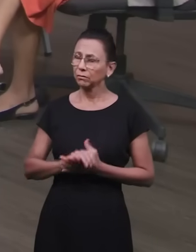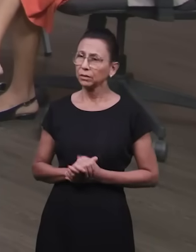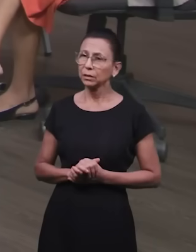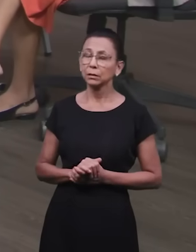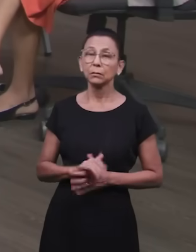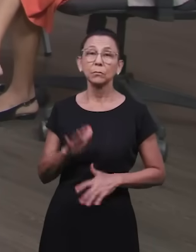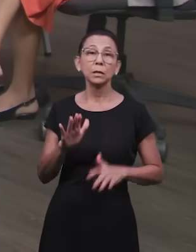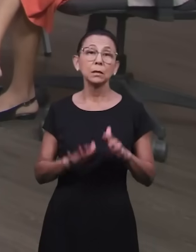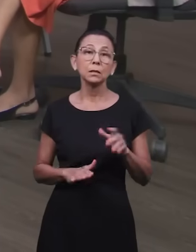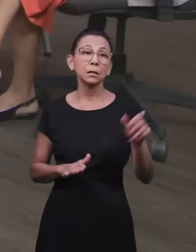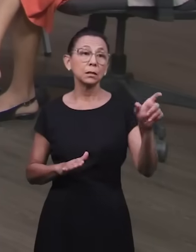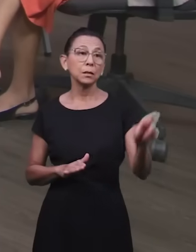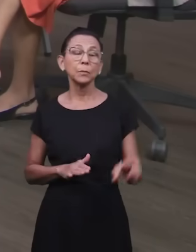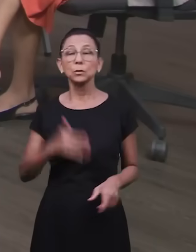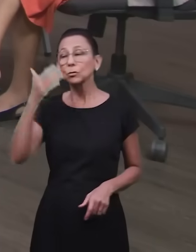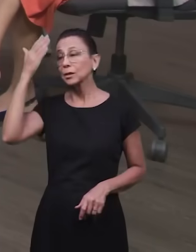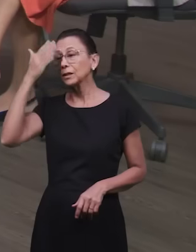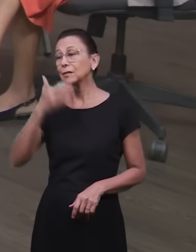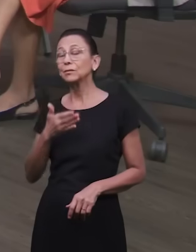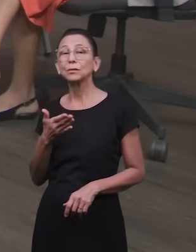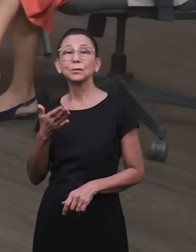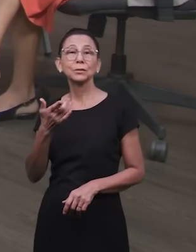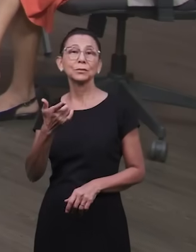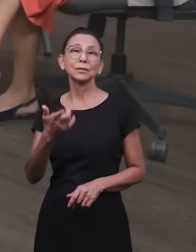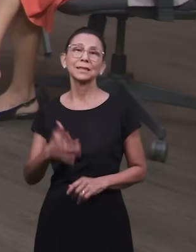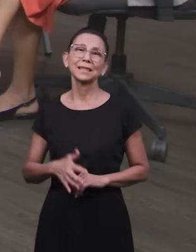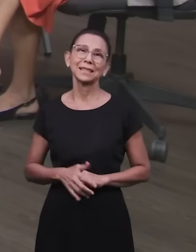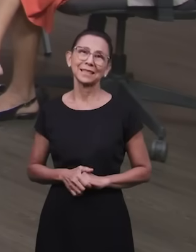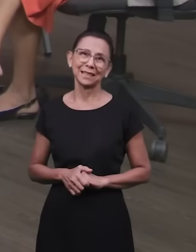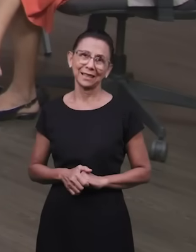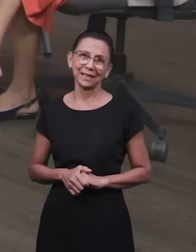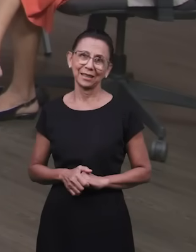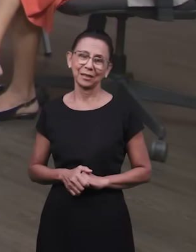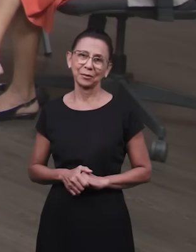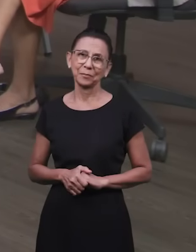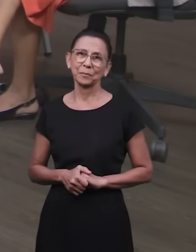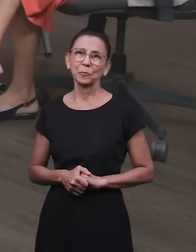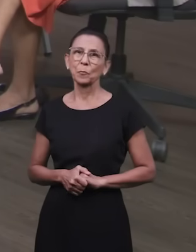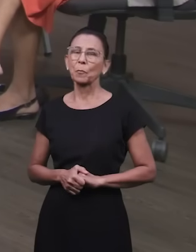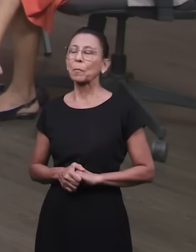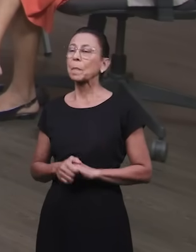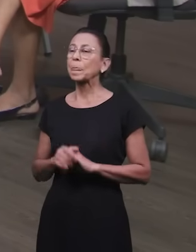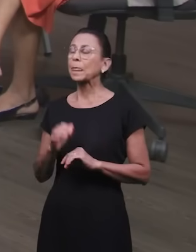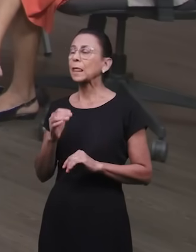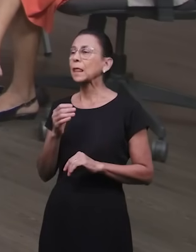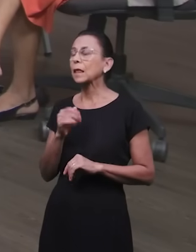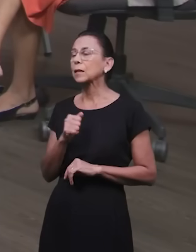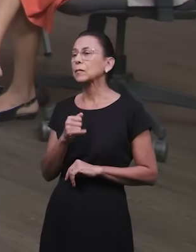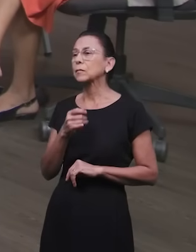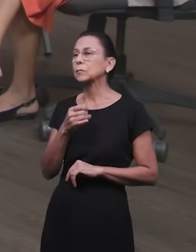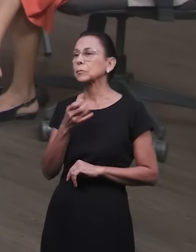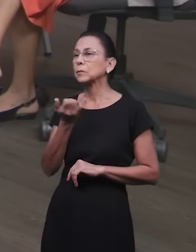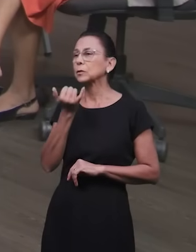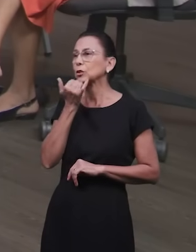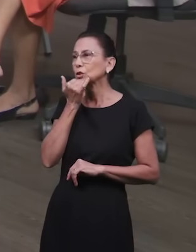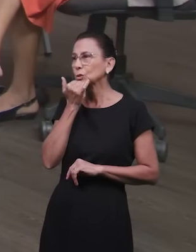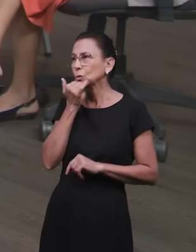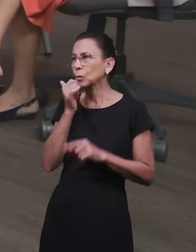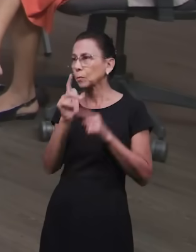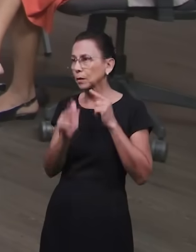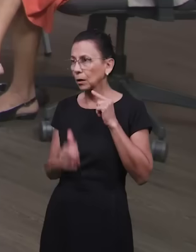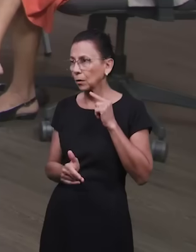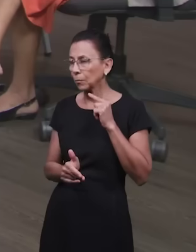pessoa nem ouviu ou respondeu baixinho. Andressa, desculpa interromper, mas isso então tem relação com os